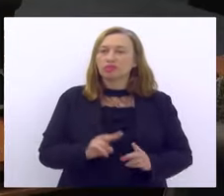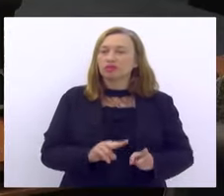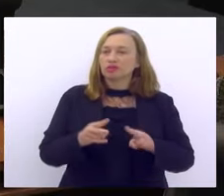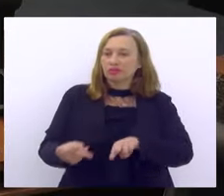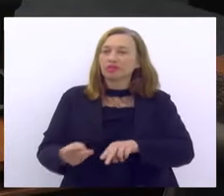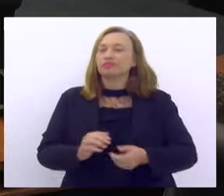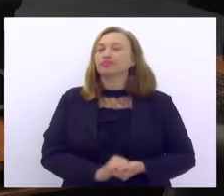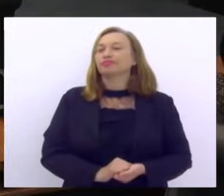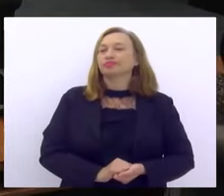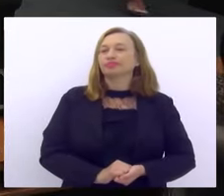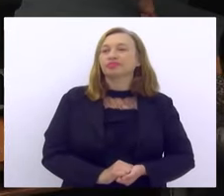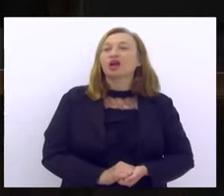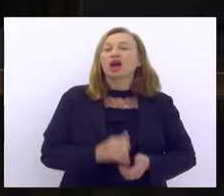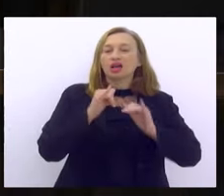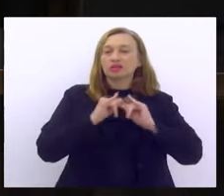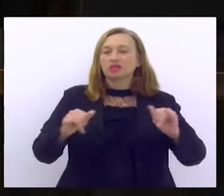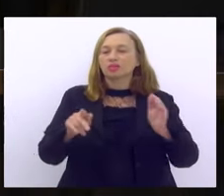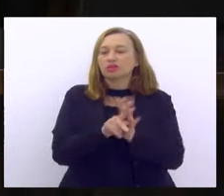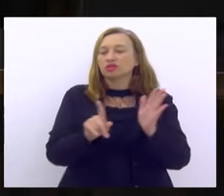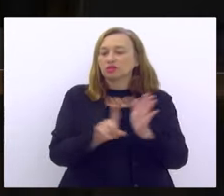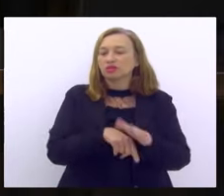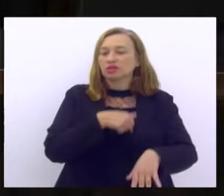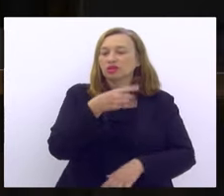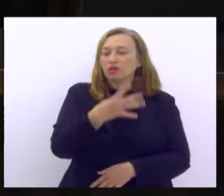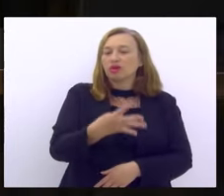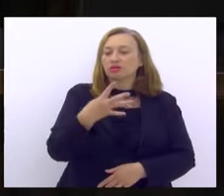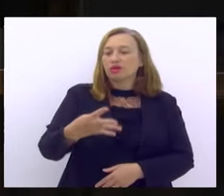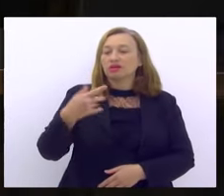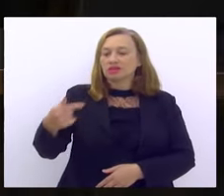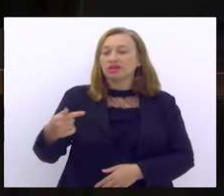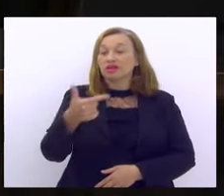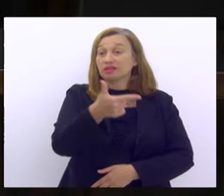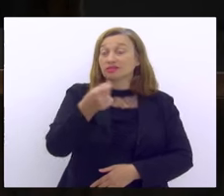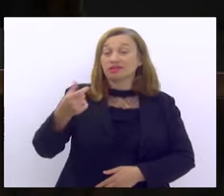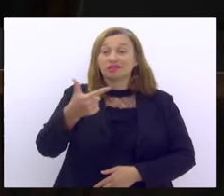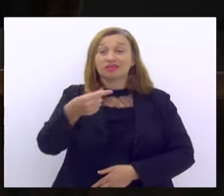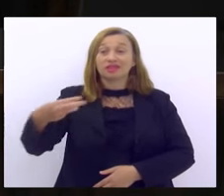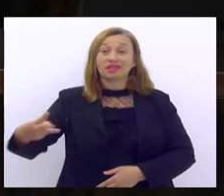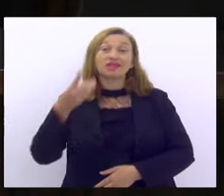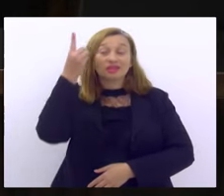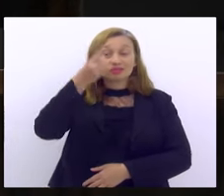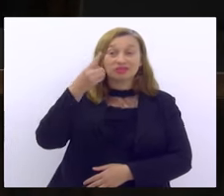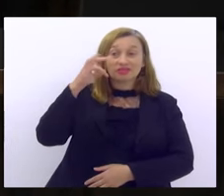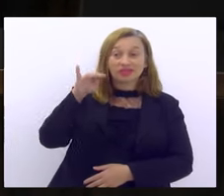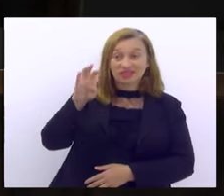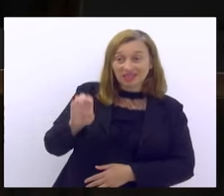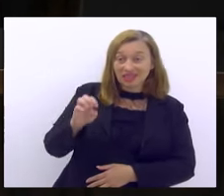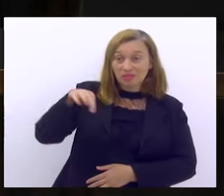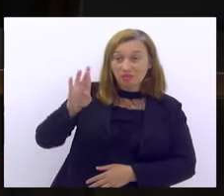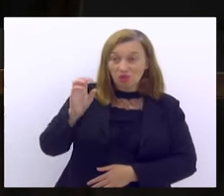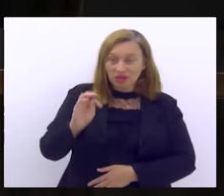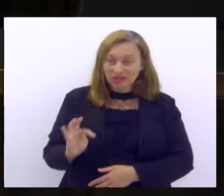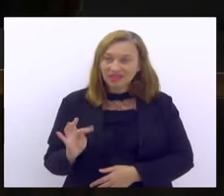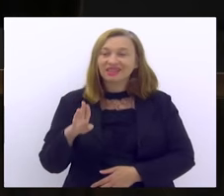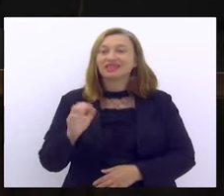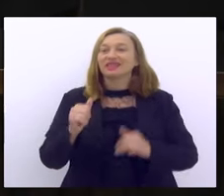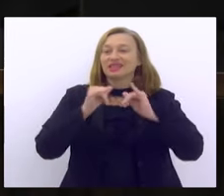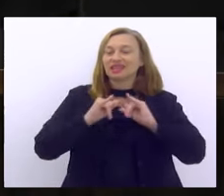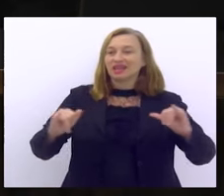deputado. Anuncio o projeto de lei número 447-23, de autoria da deputada Franciane Mota, que